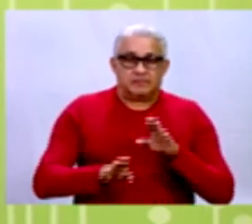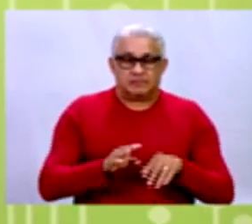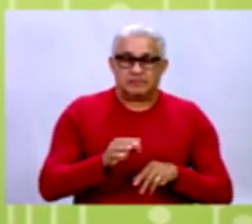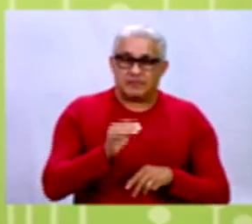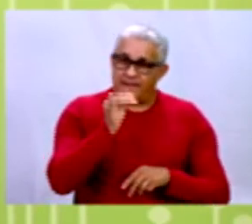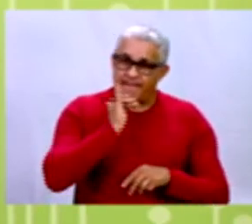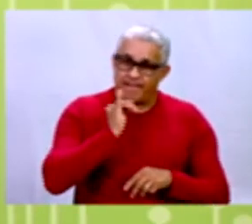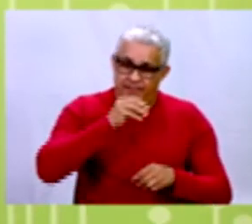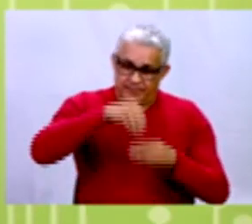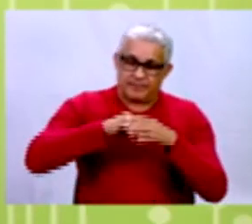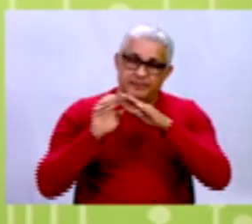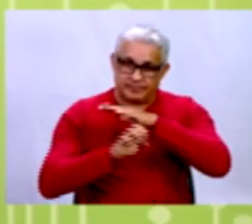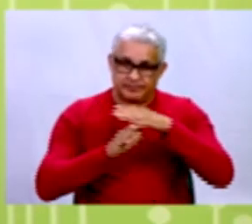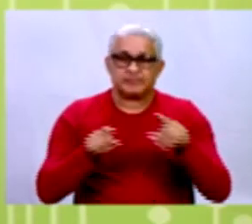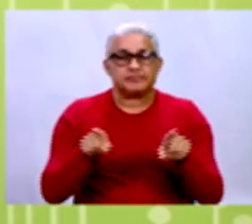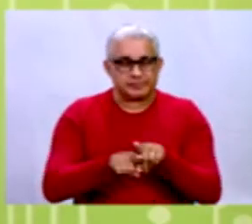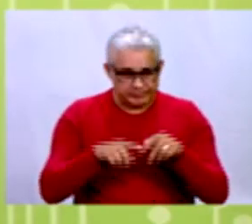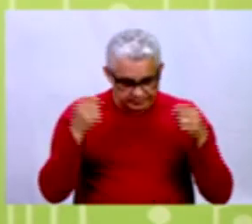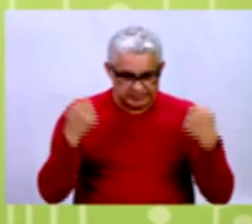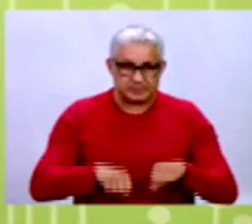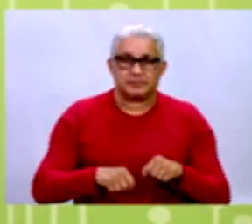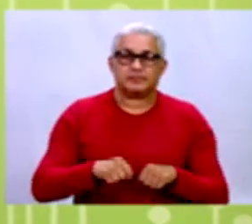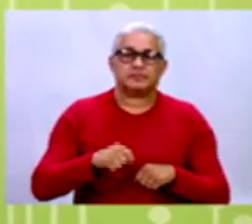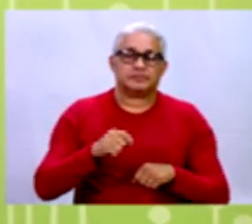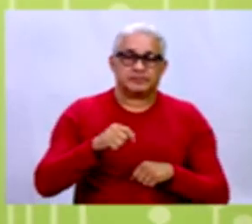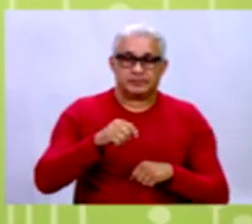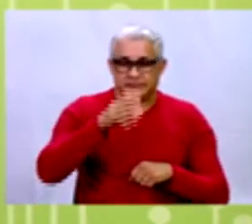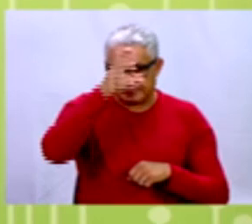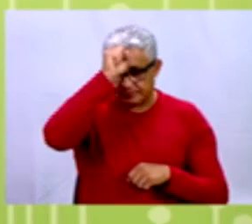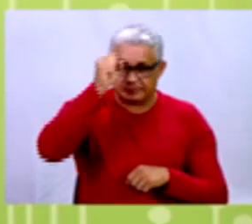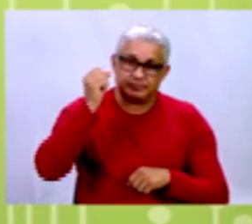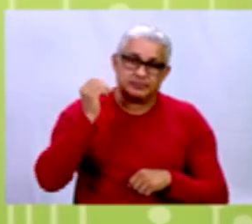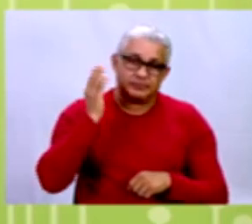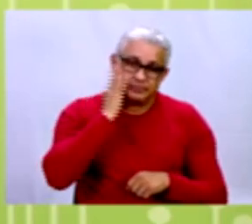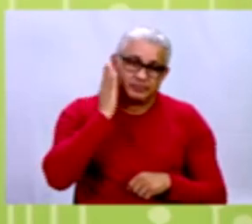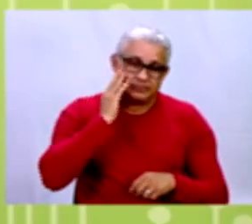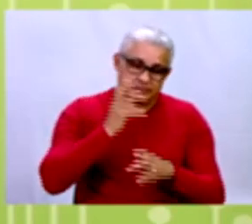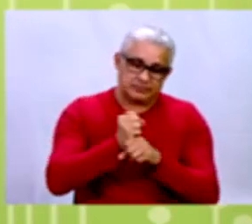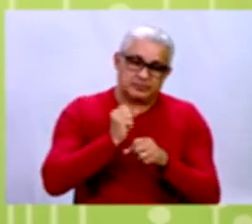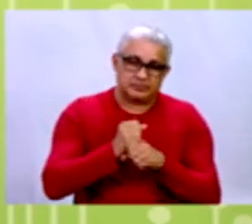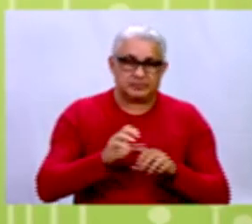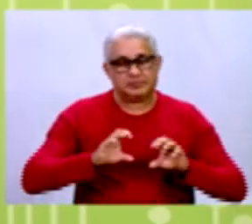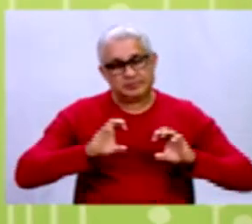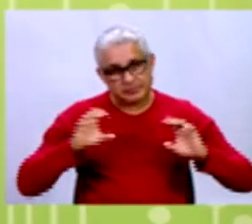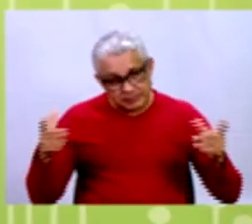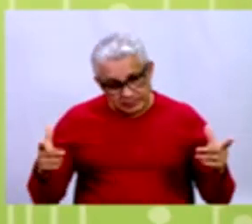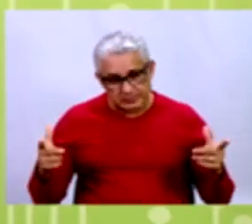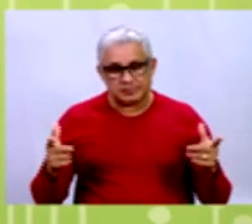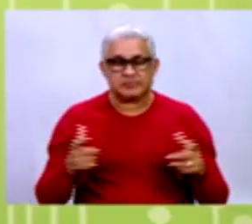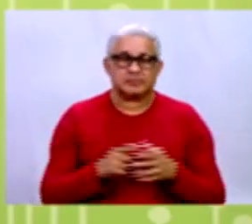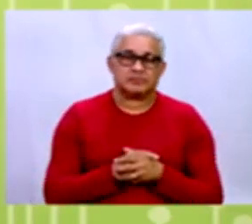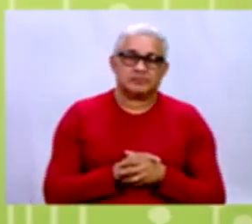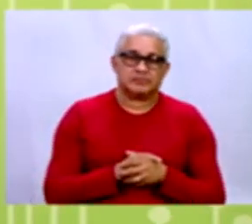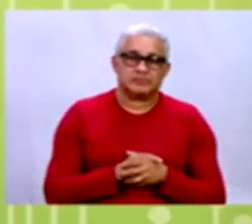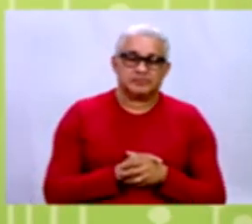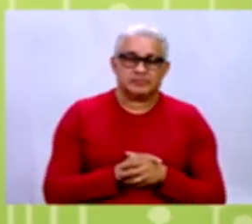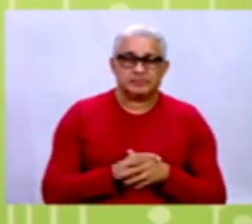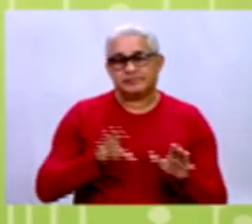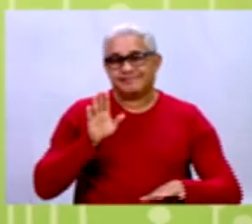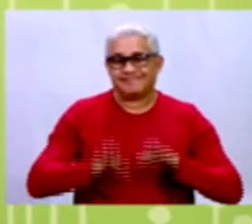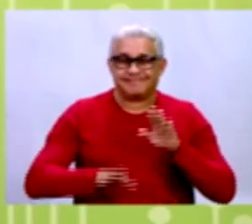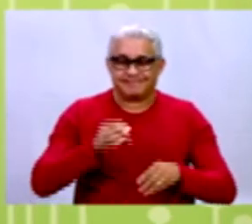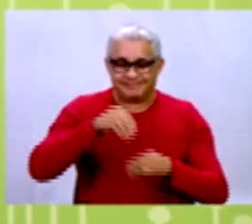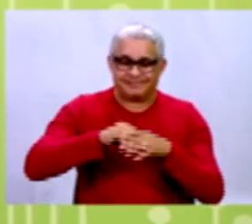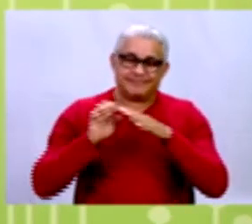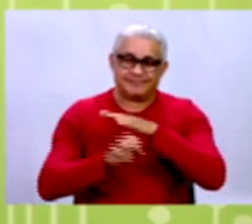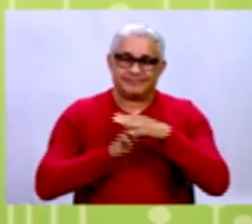exemplos dentro da empresa, vocês também vão precisar fazer esses cálculos. Logicamente, que na maioria das vezes, dentro da